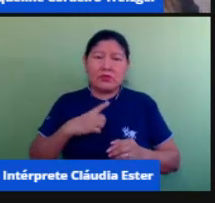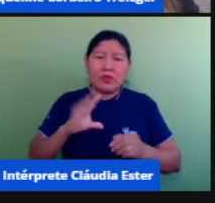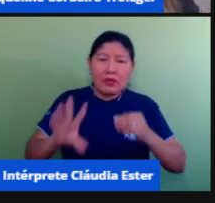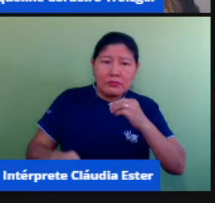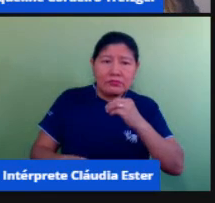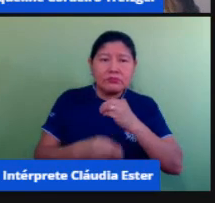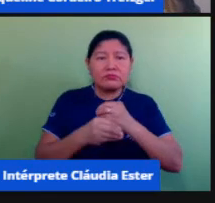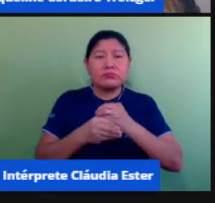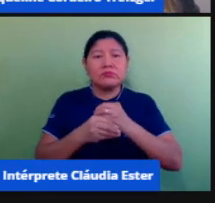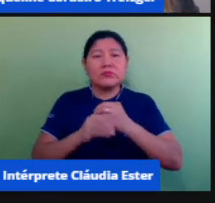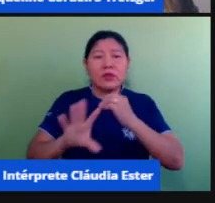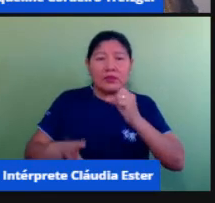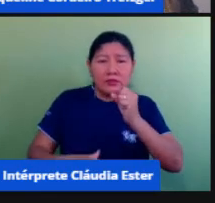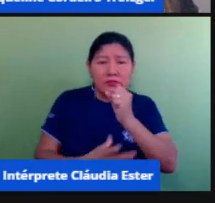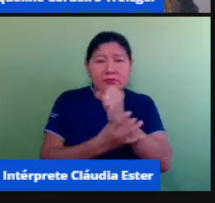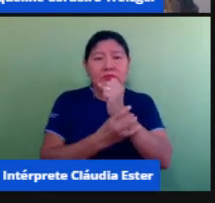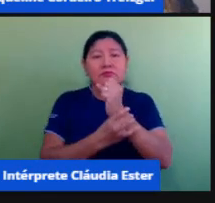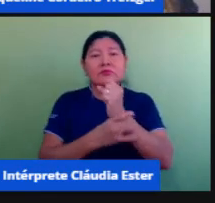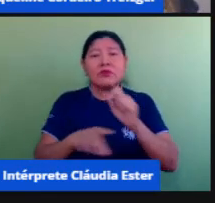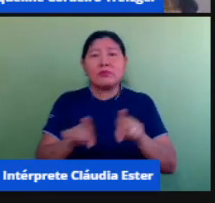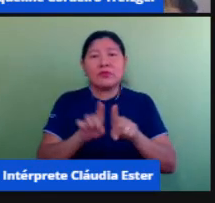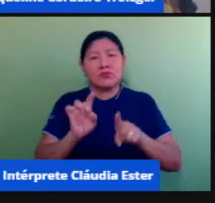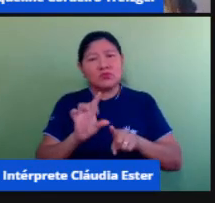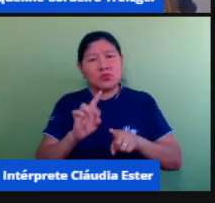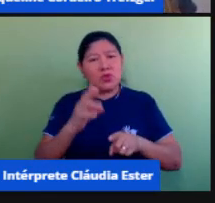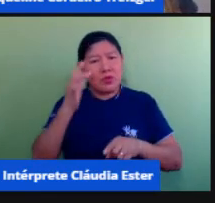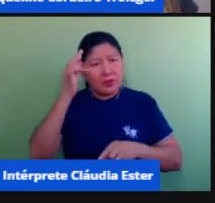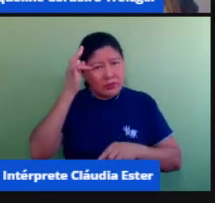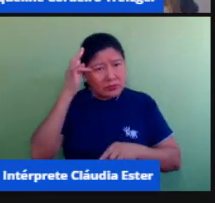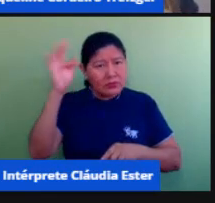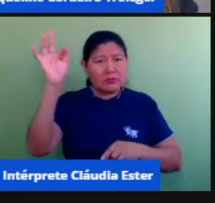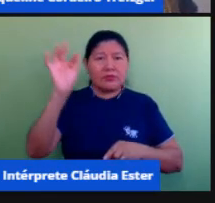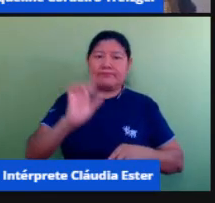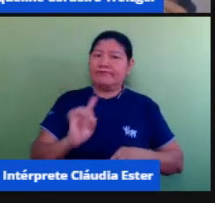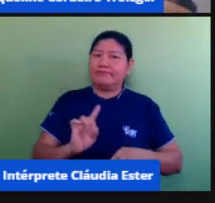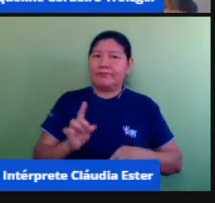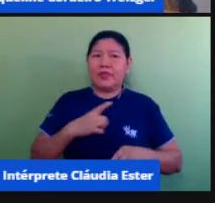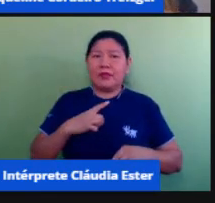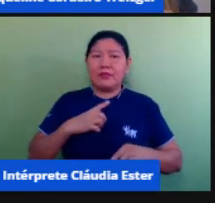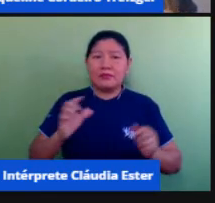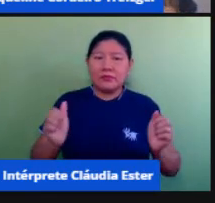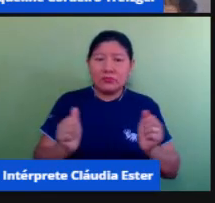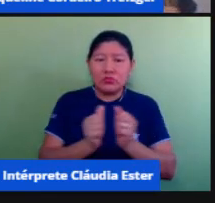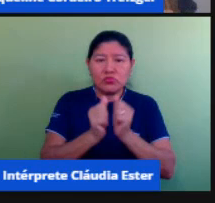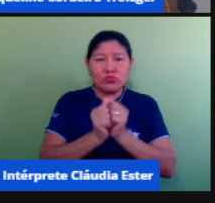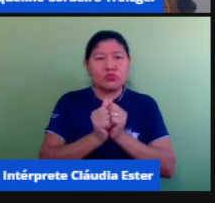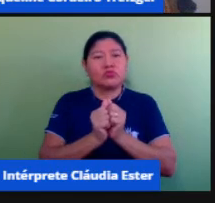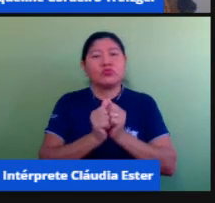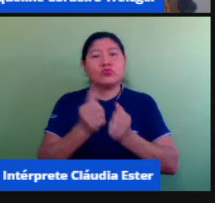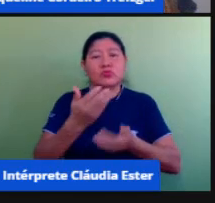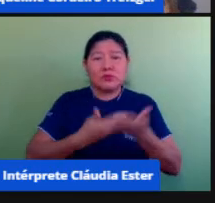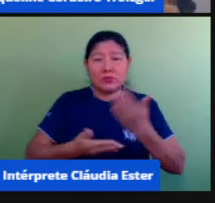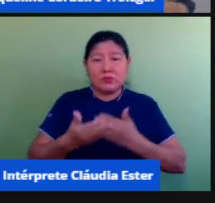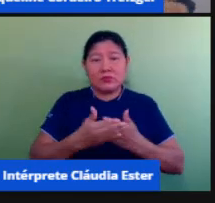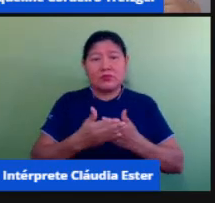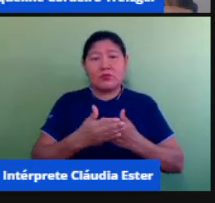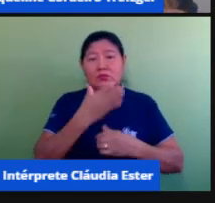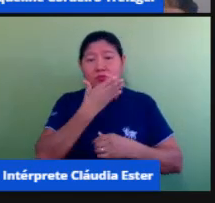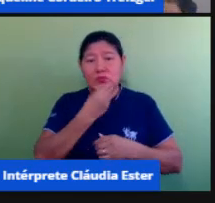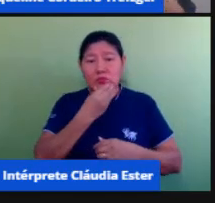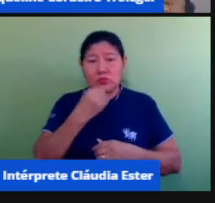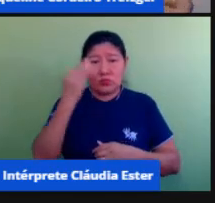uma determinada prática pedagógica, né? Então, quando Caldeira traz esse pontuamento, ele está falando diretamente aos